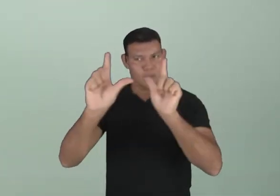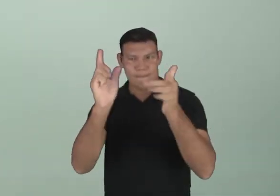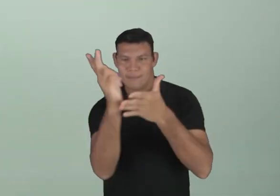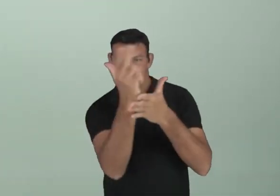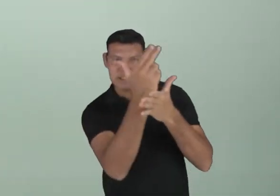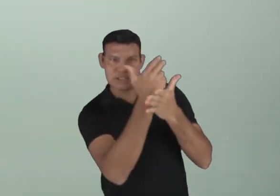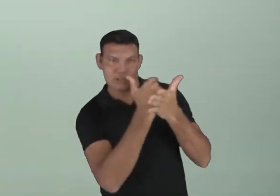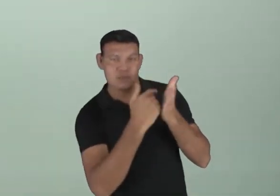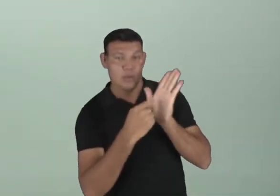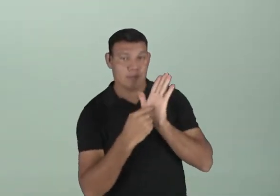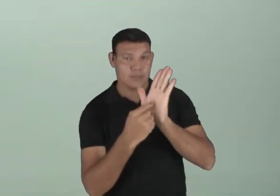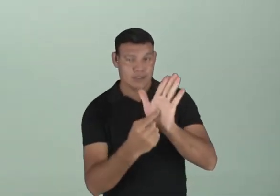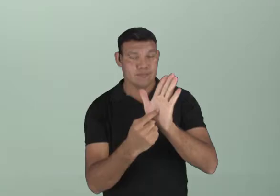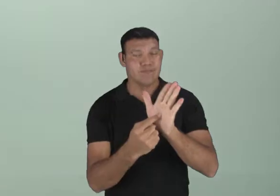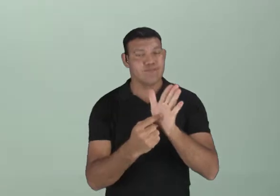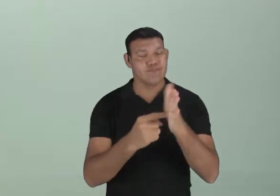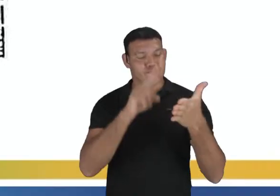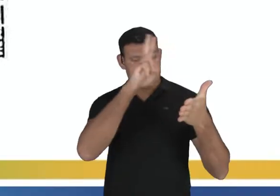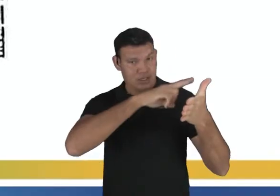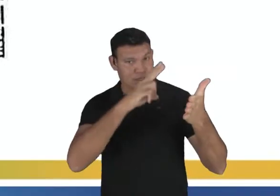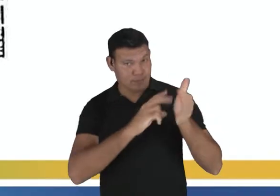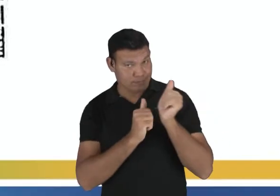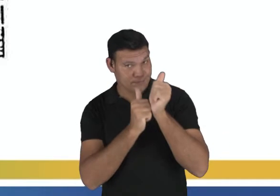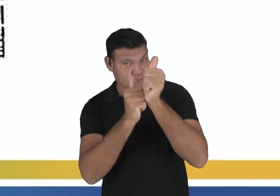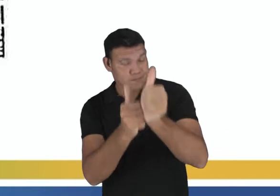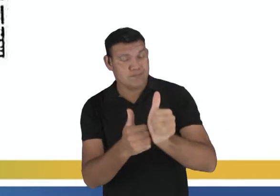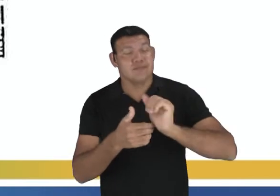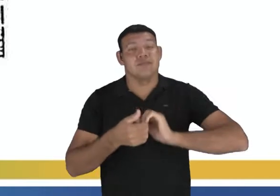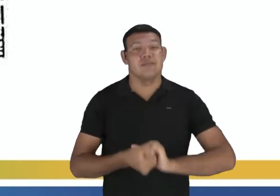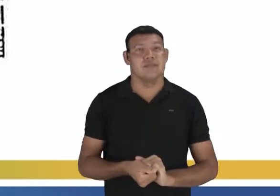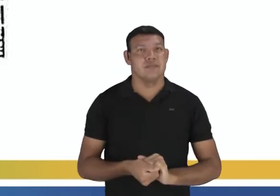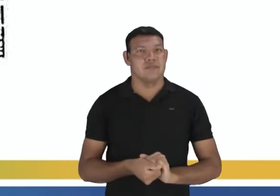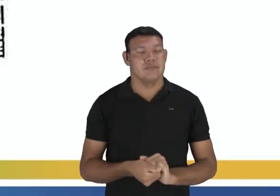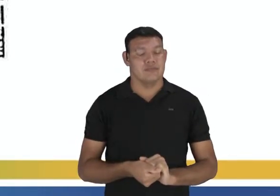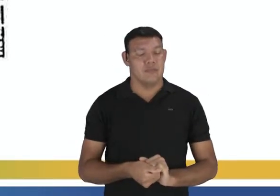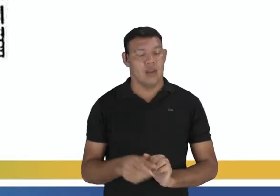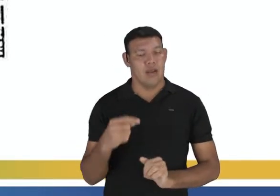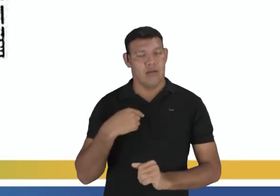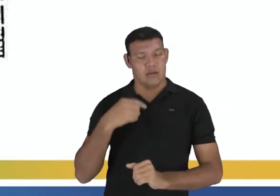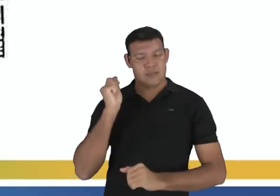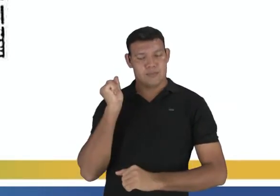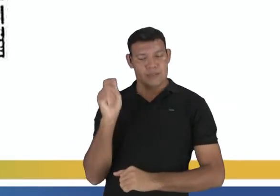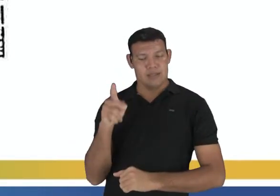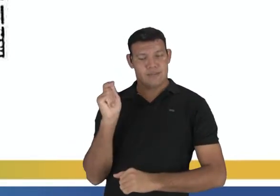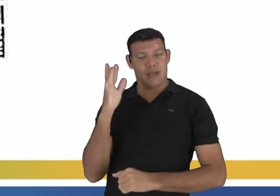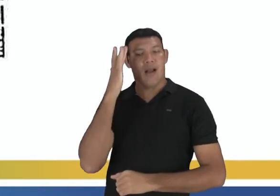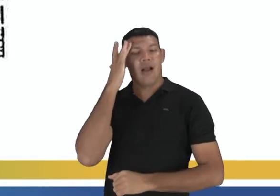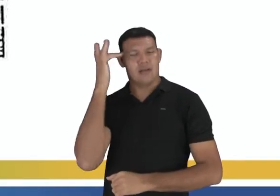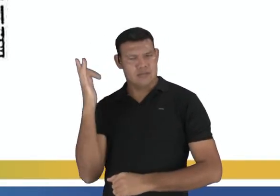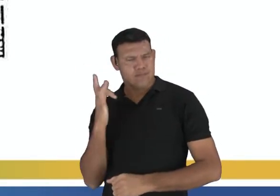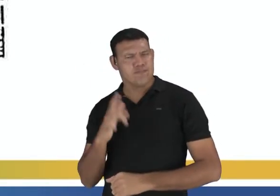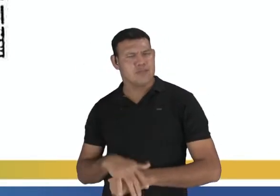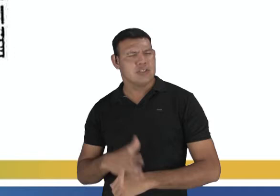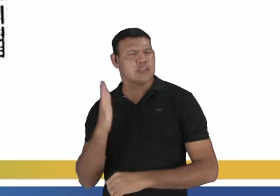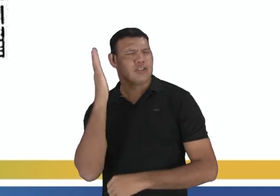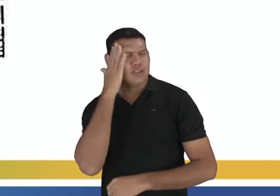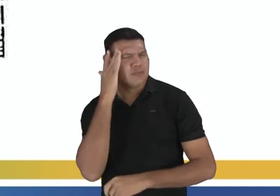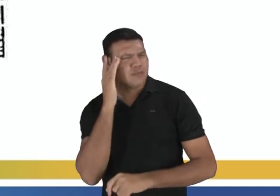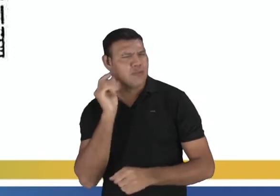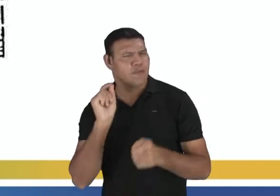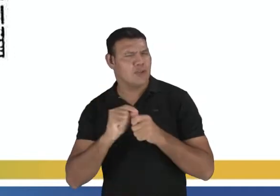bem. Vou fazer a leitura e acompanhem comigo. Vou me aposentar amanhã e sabe o que eu vou